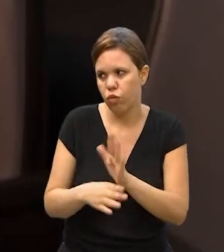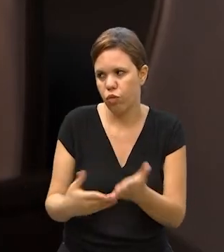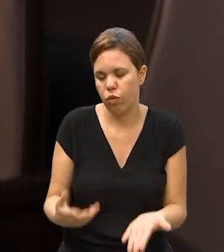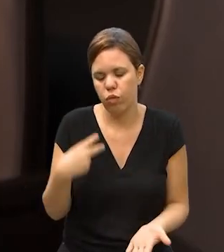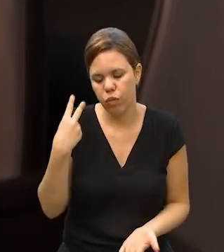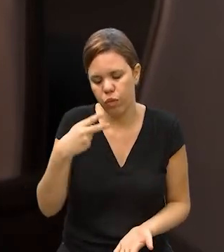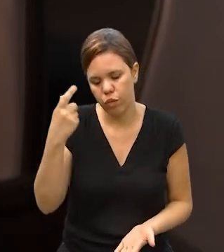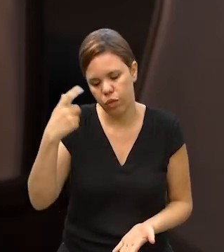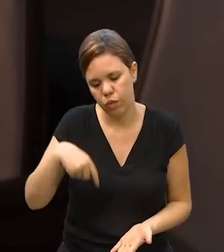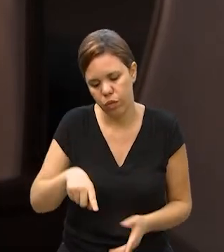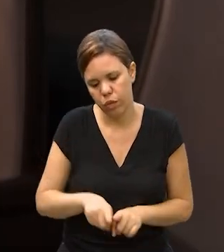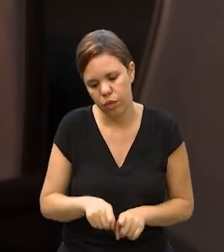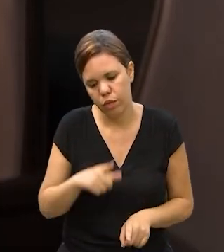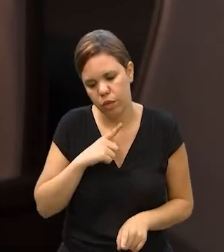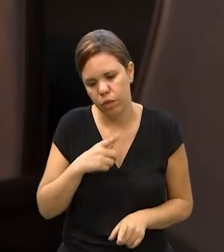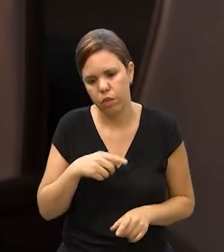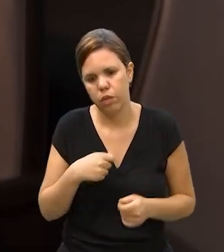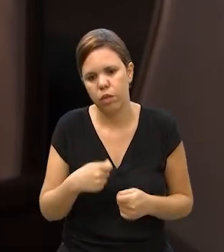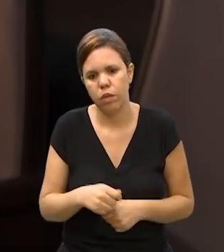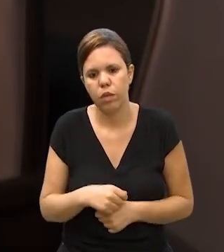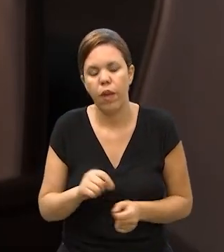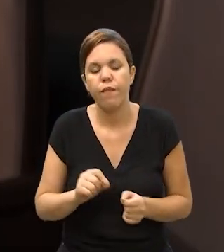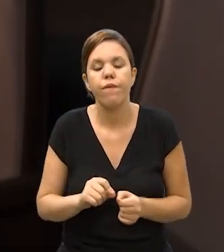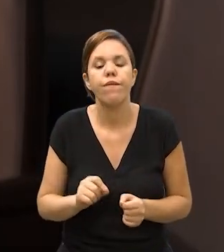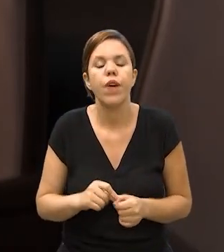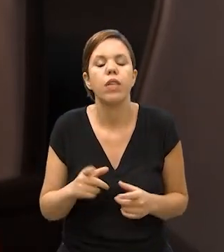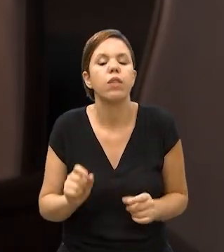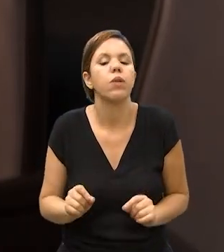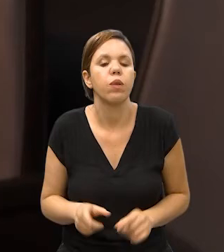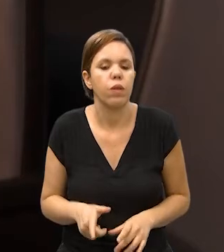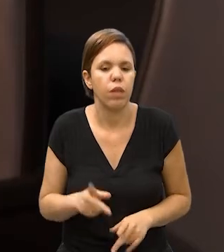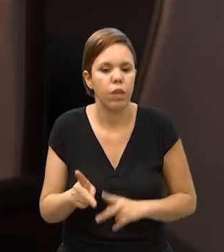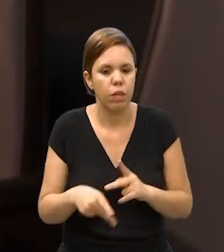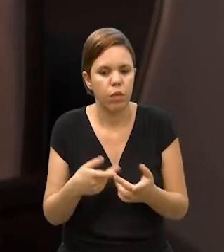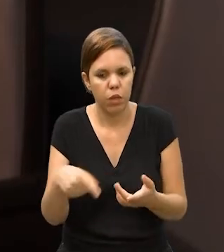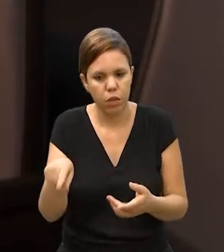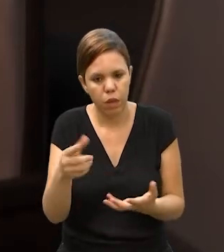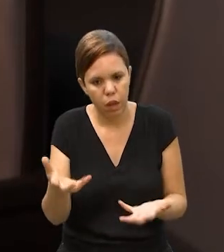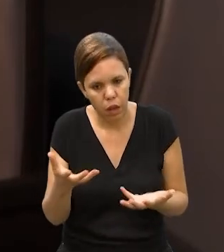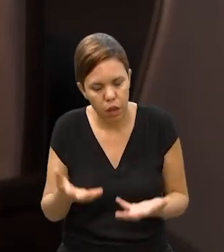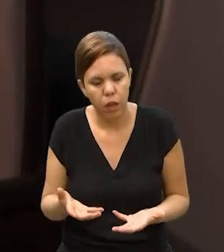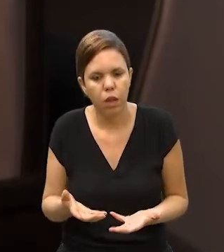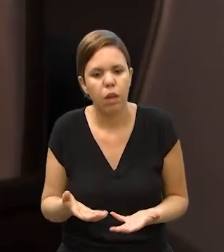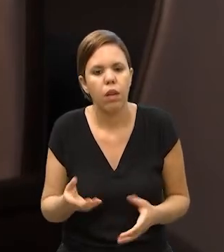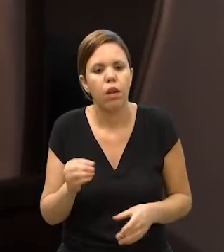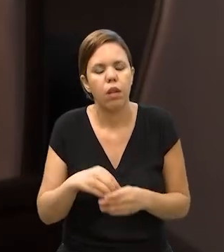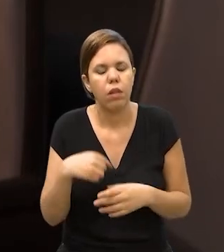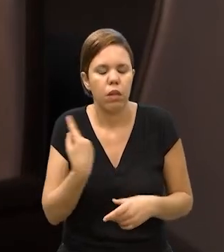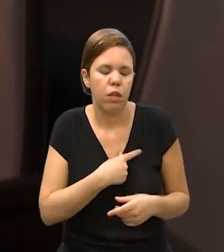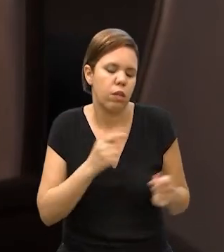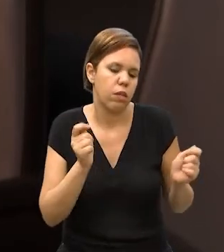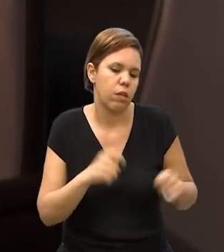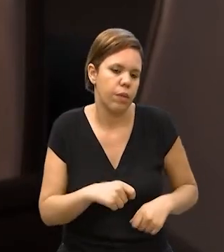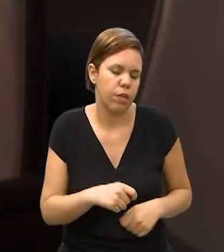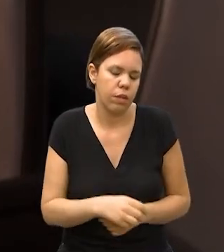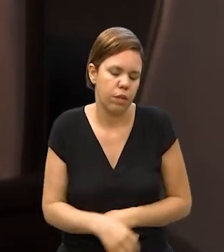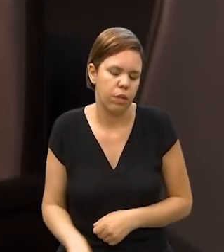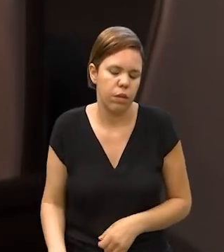O vereador, ele tem que fazer aquilo que a população quer, obviamente dentro da nossa capacidade, né? A